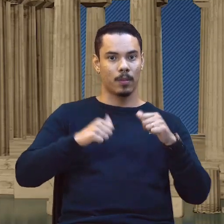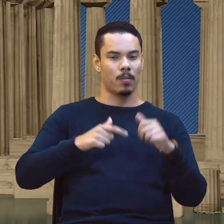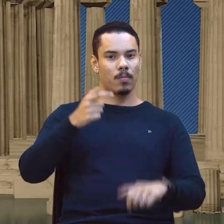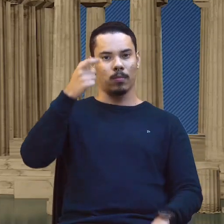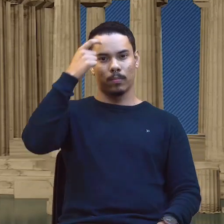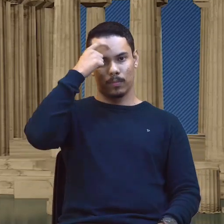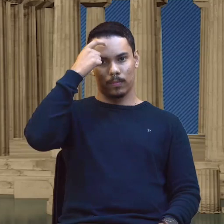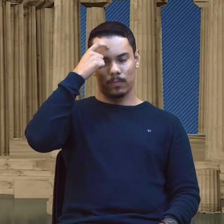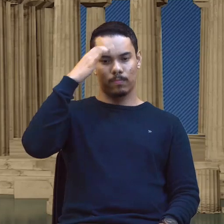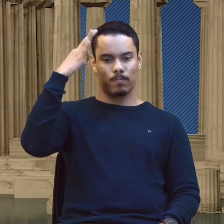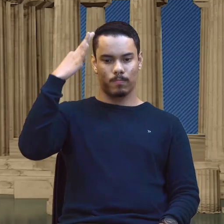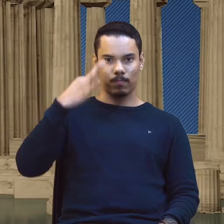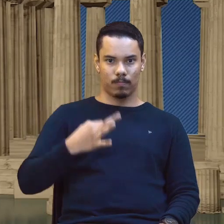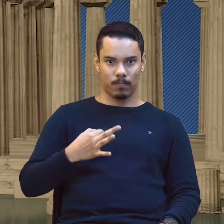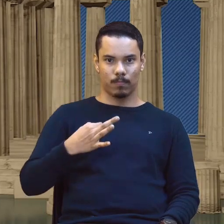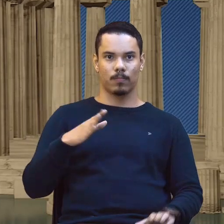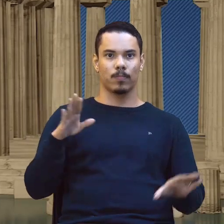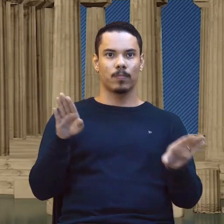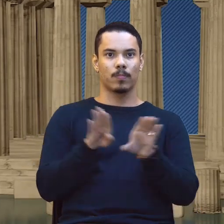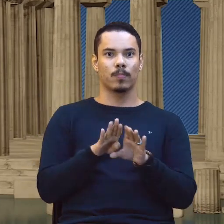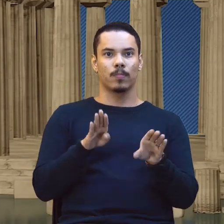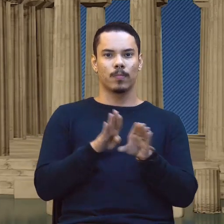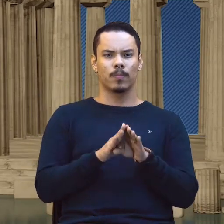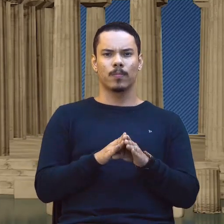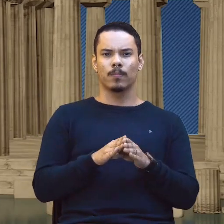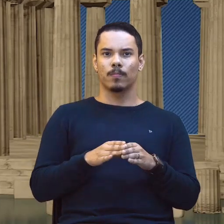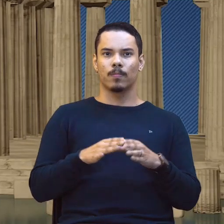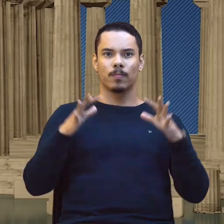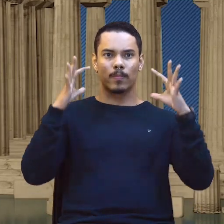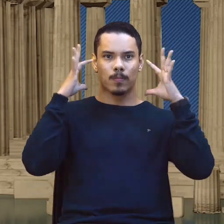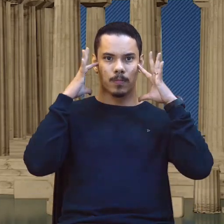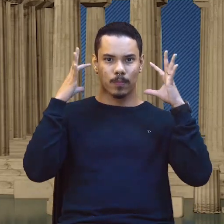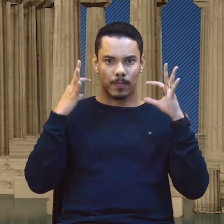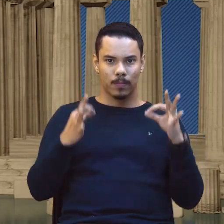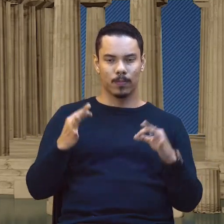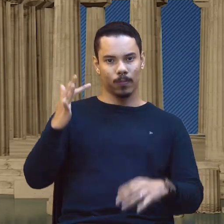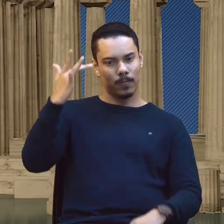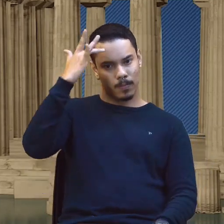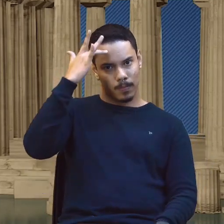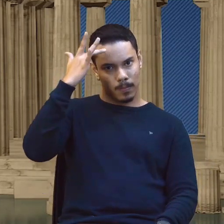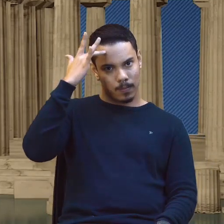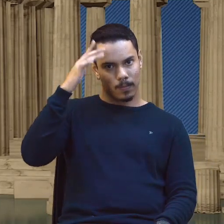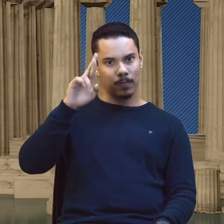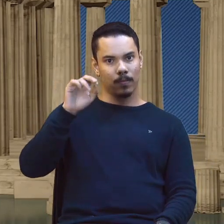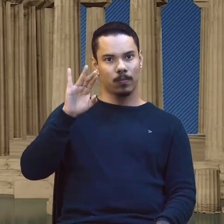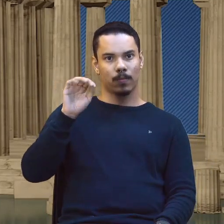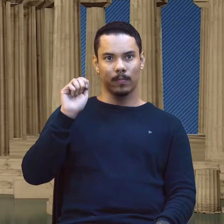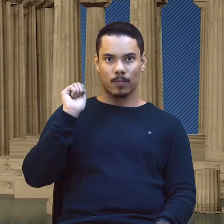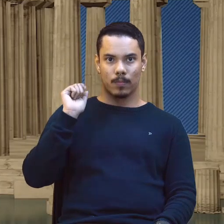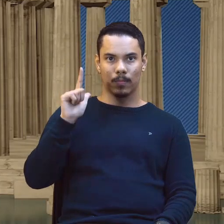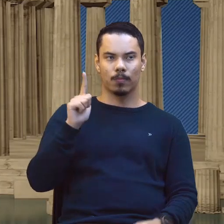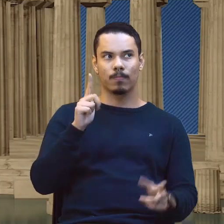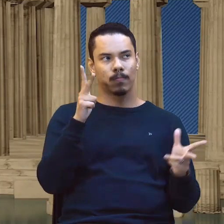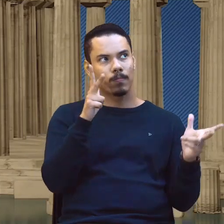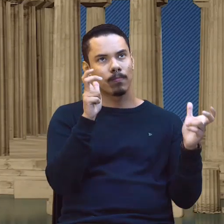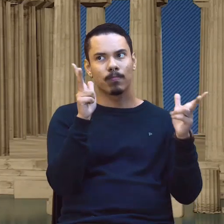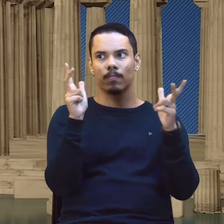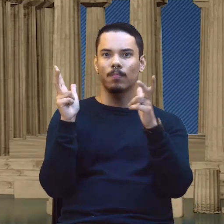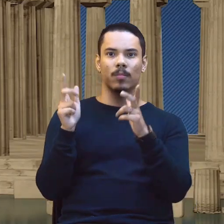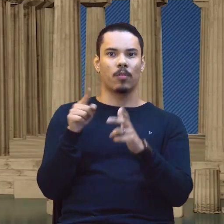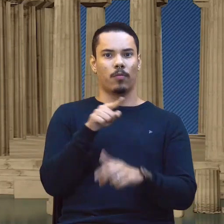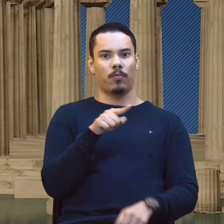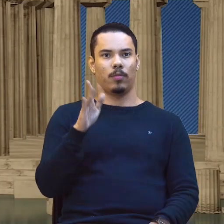né? De maneira pé no chão. Olha só, racionalmente, através das percepções, porque vocês já